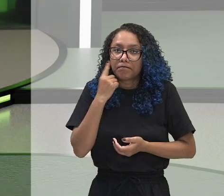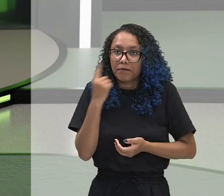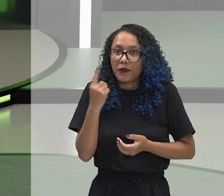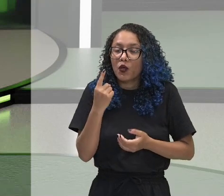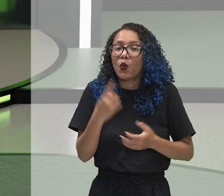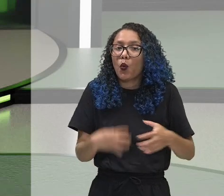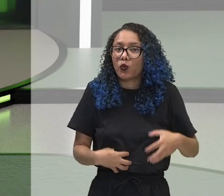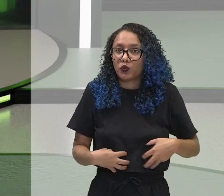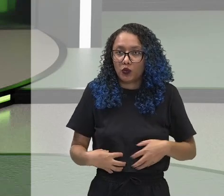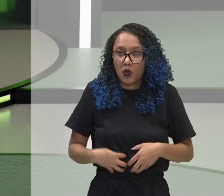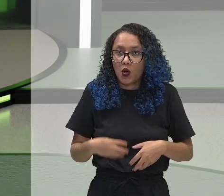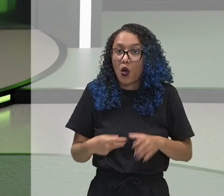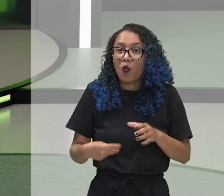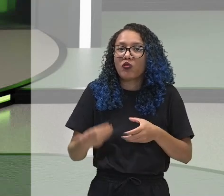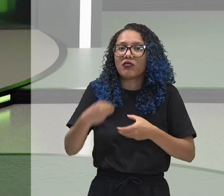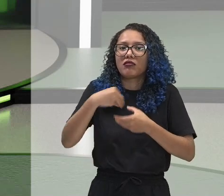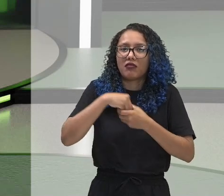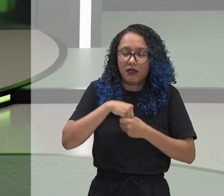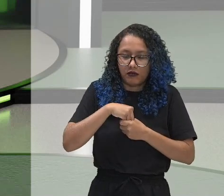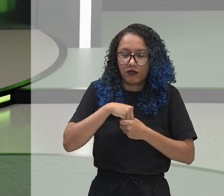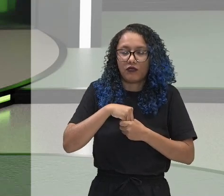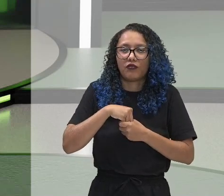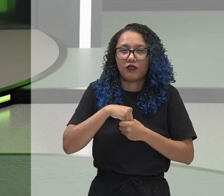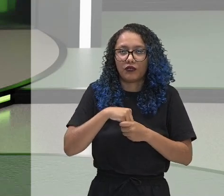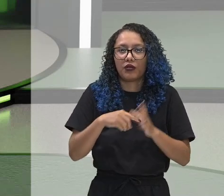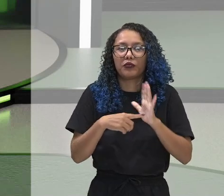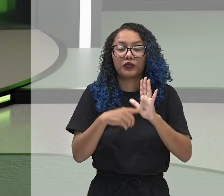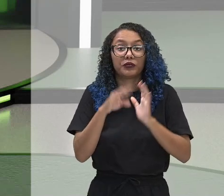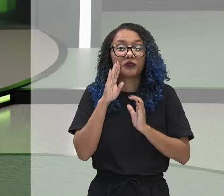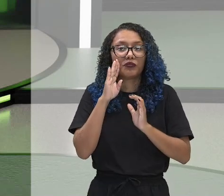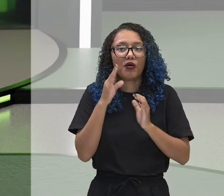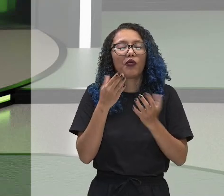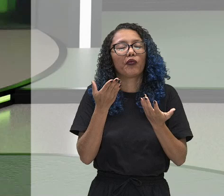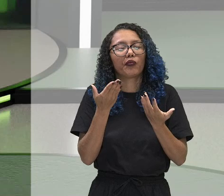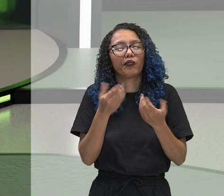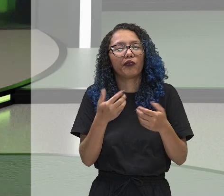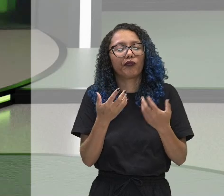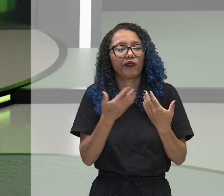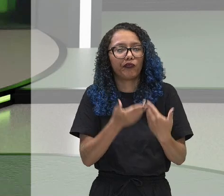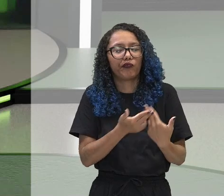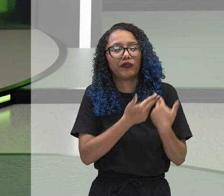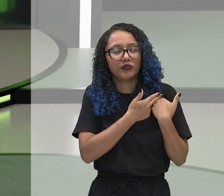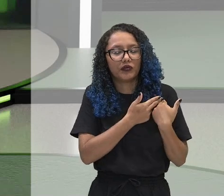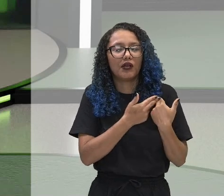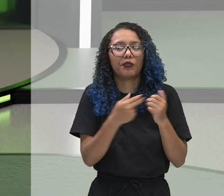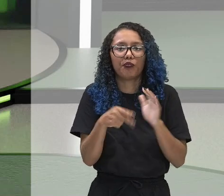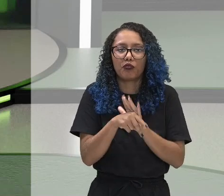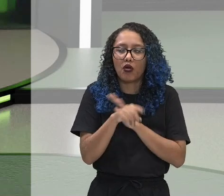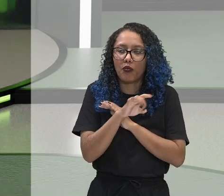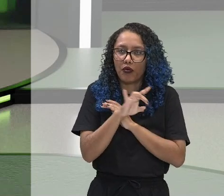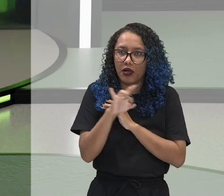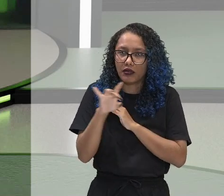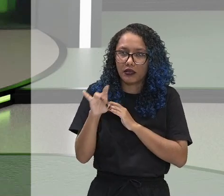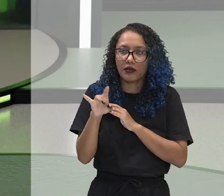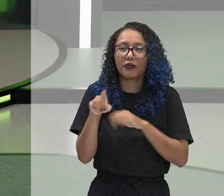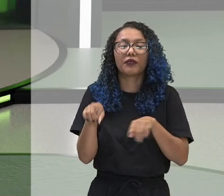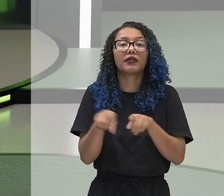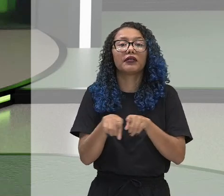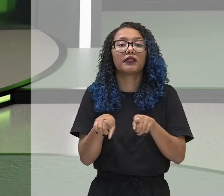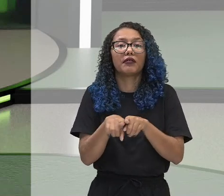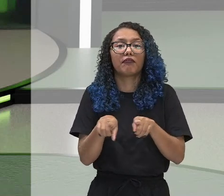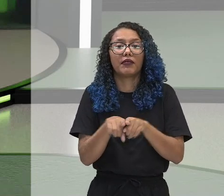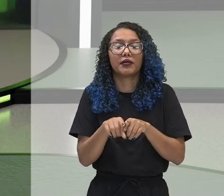Apresentei aí as principais funções desses órgãos. Temos aí a função hormonal,